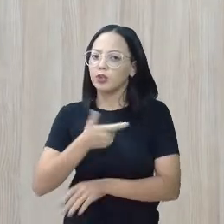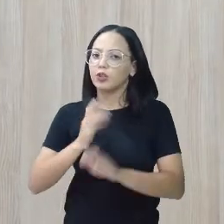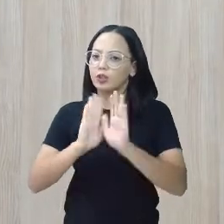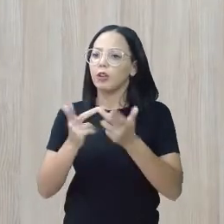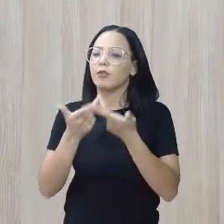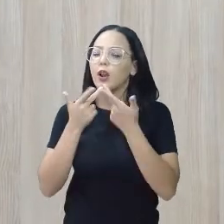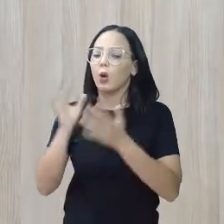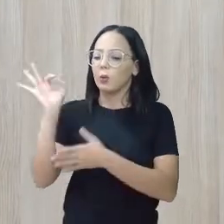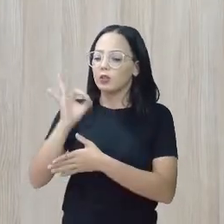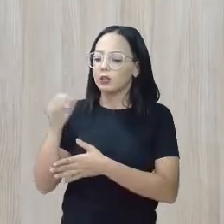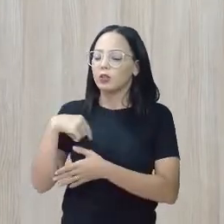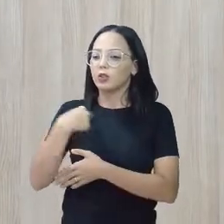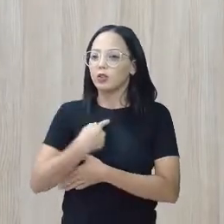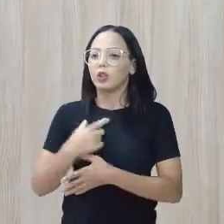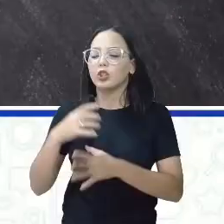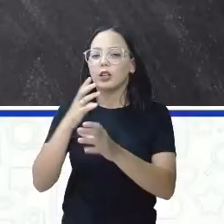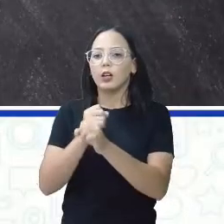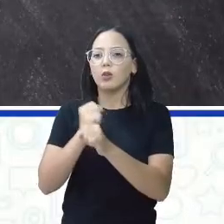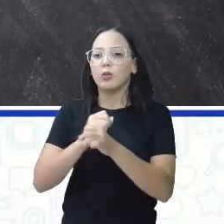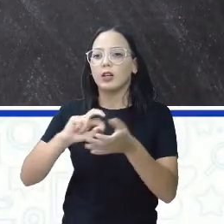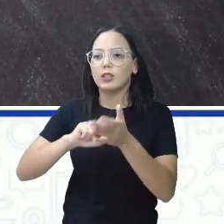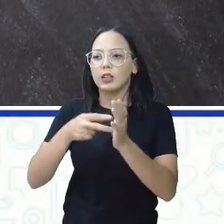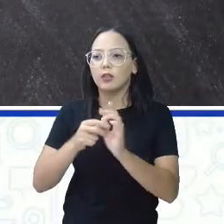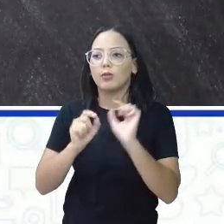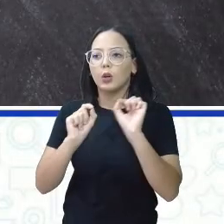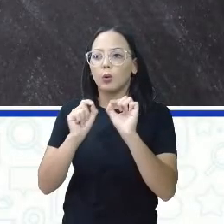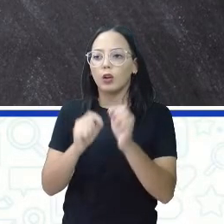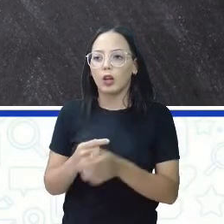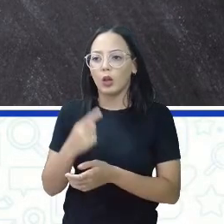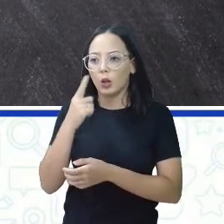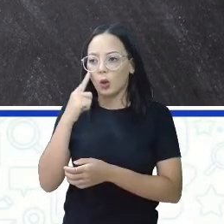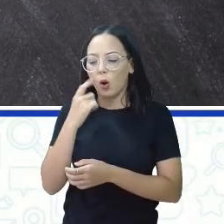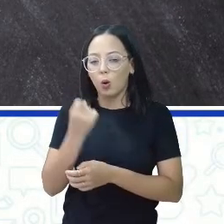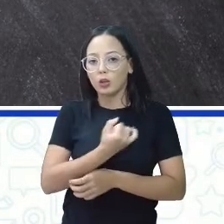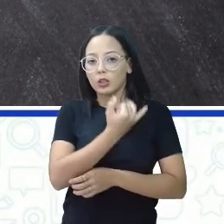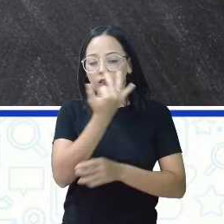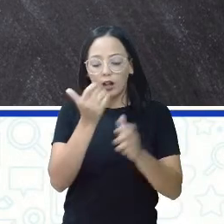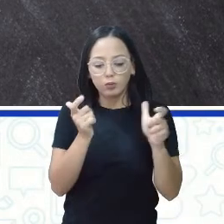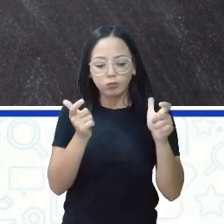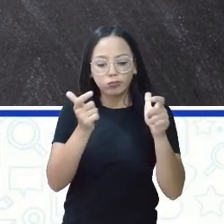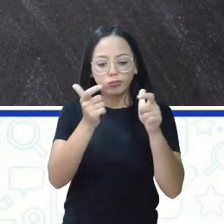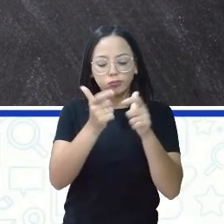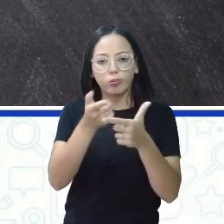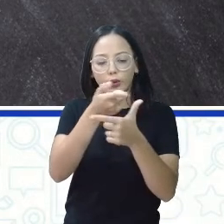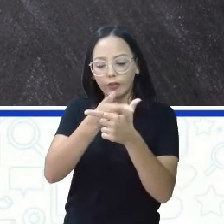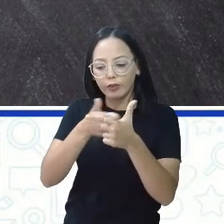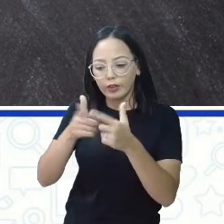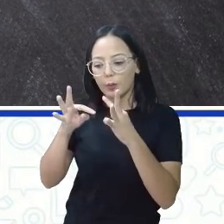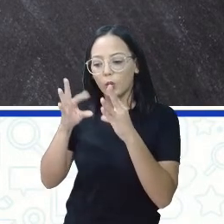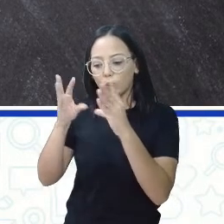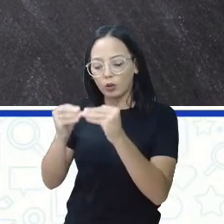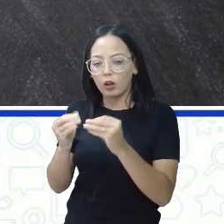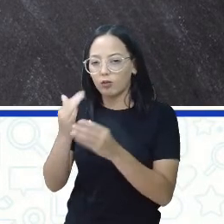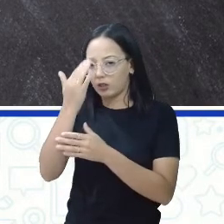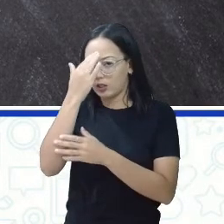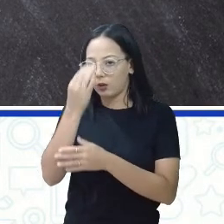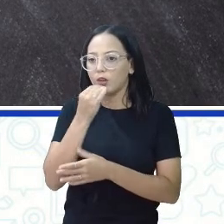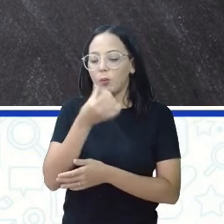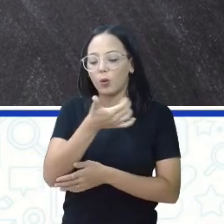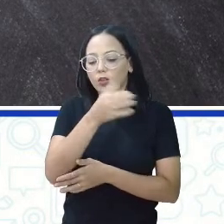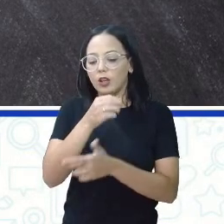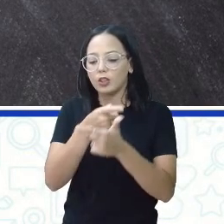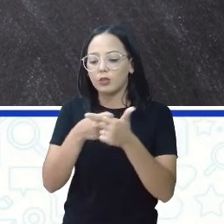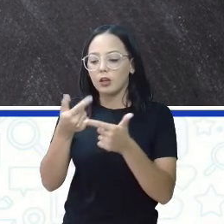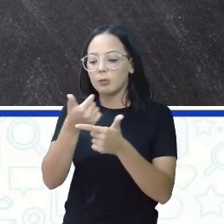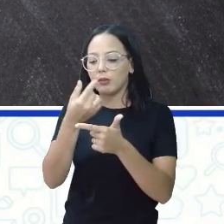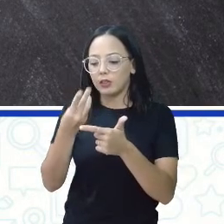né? Calcular a porcentagem significa pegar a quantidade menorzinha e dividir pelo total. Então, a gente faria 10 dividido